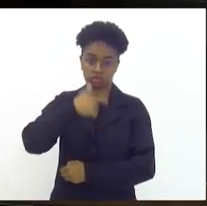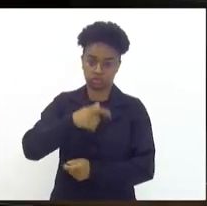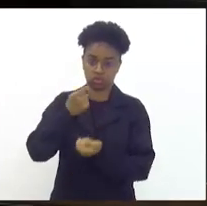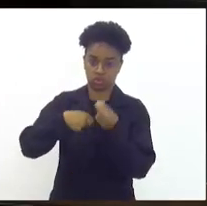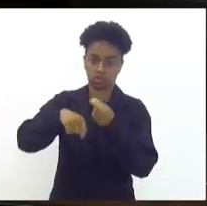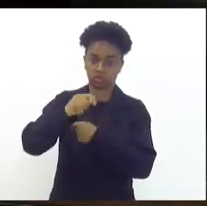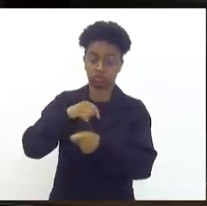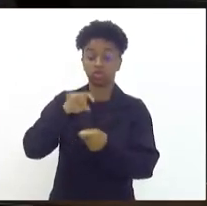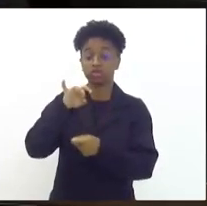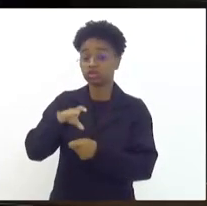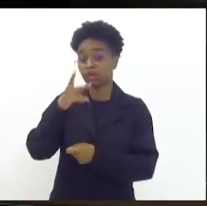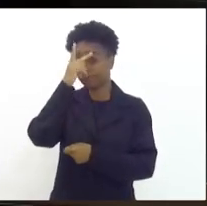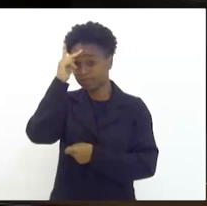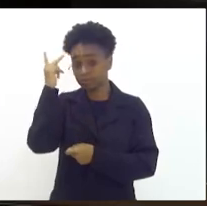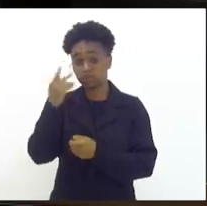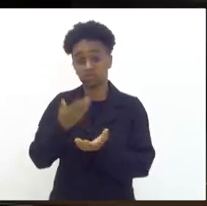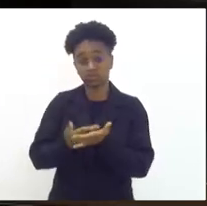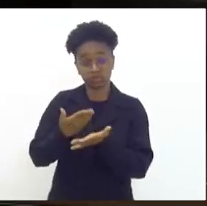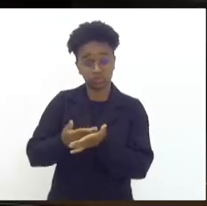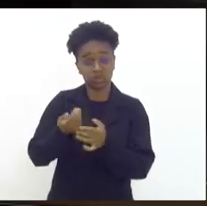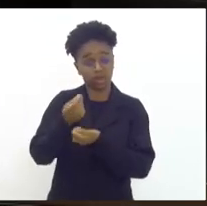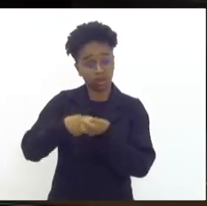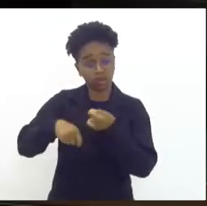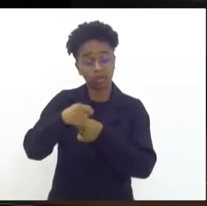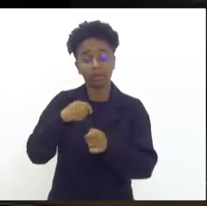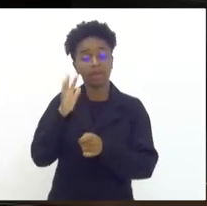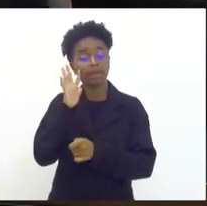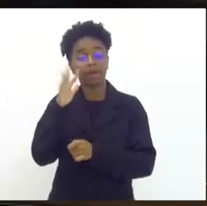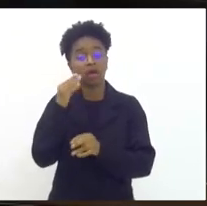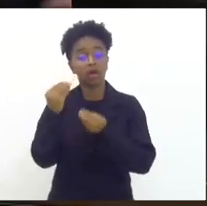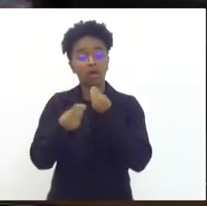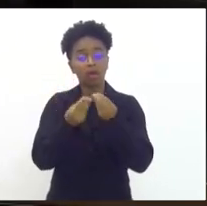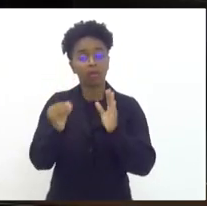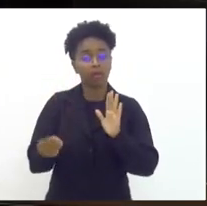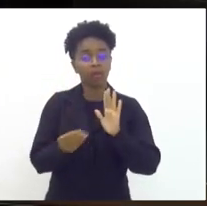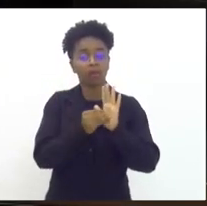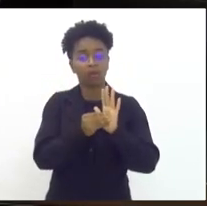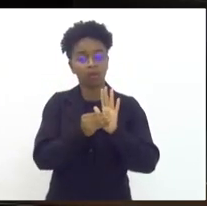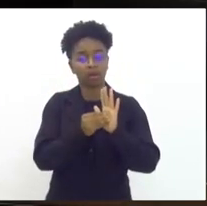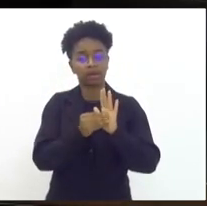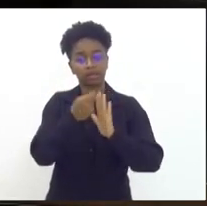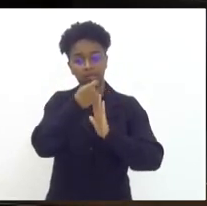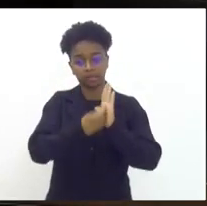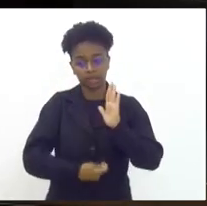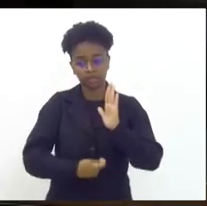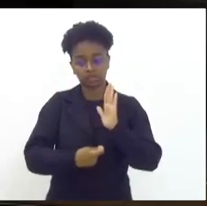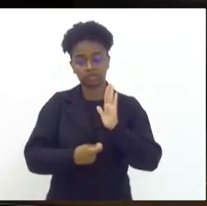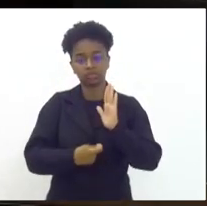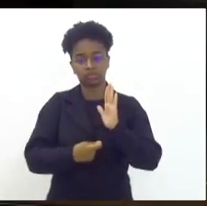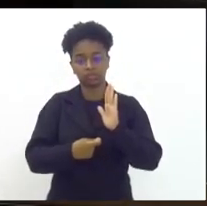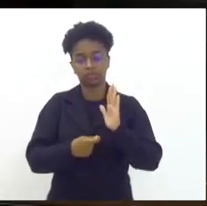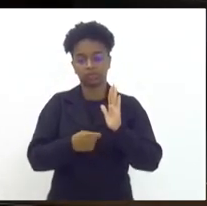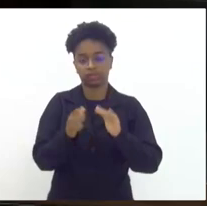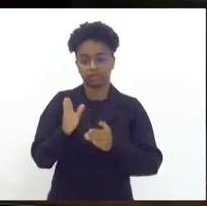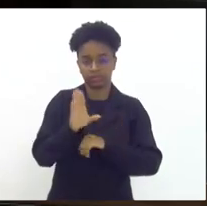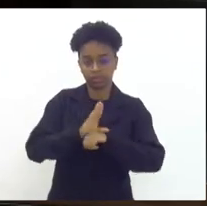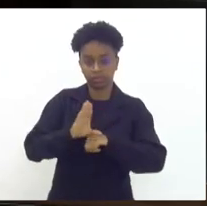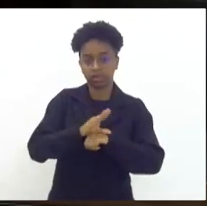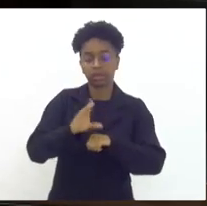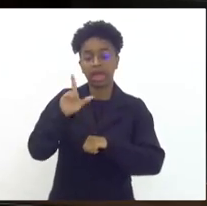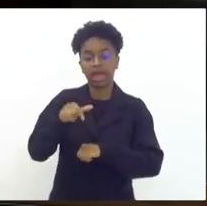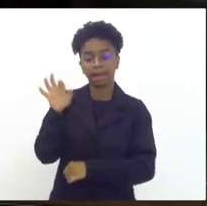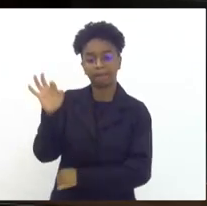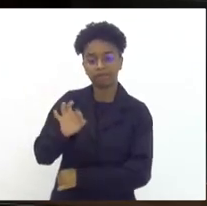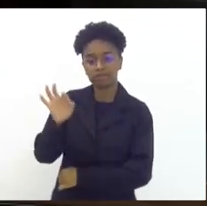eu posso falar para imaginar colocar no texto constitucional que a alíquota será aquela que garantirá um cenário de